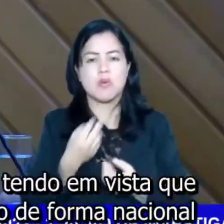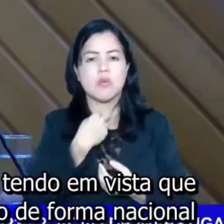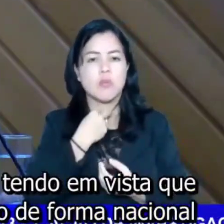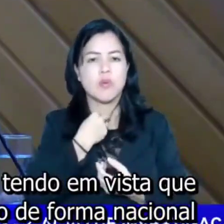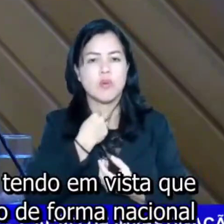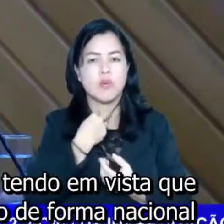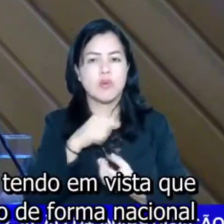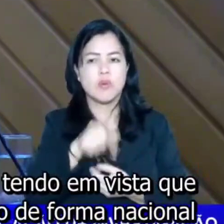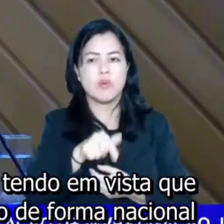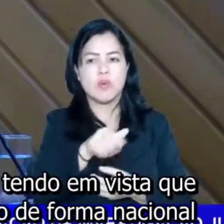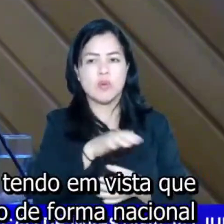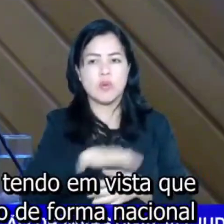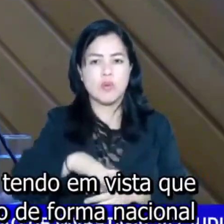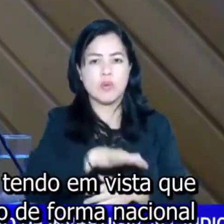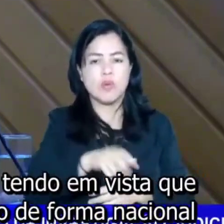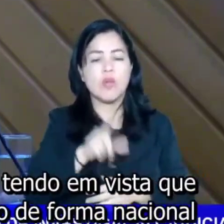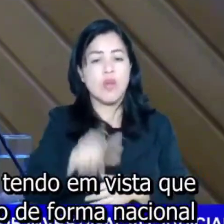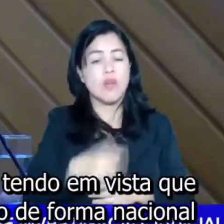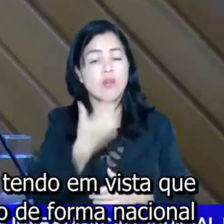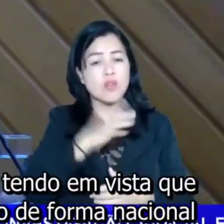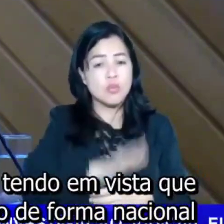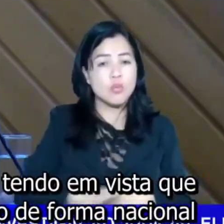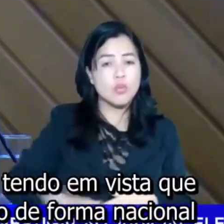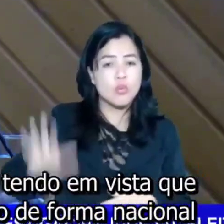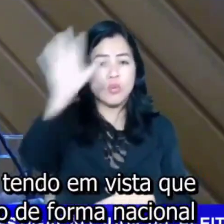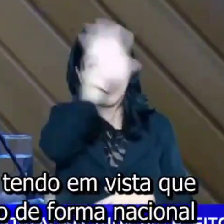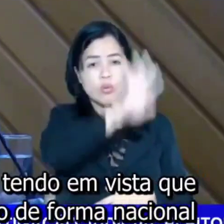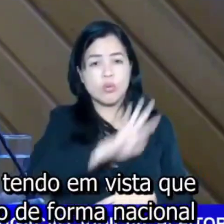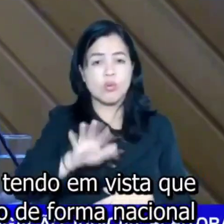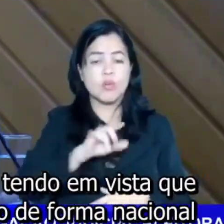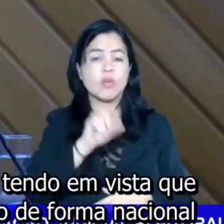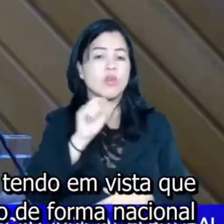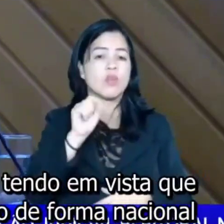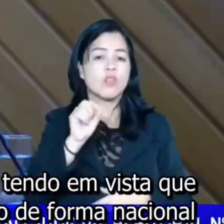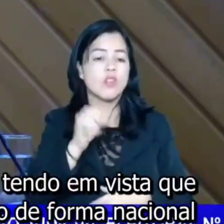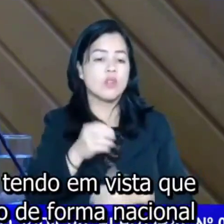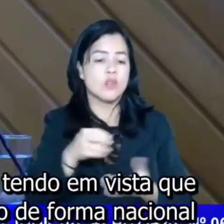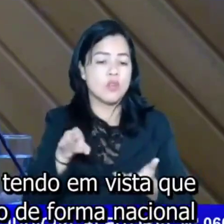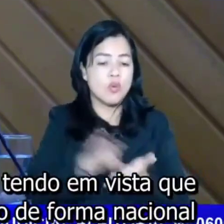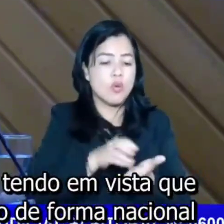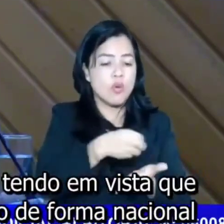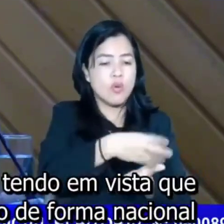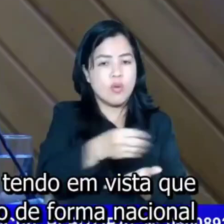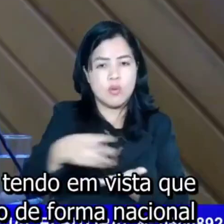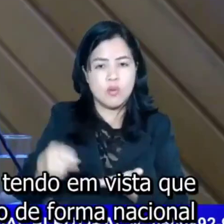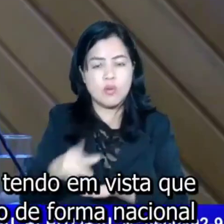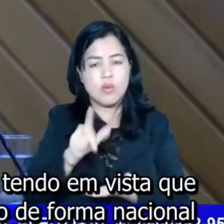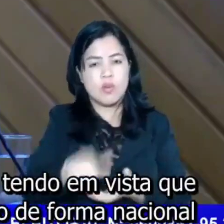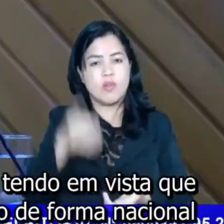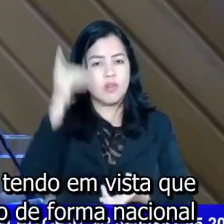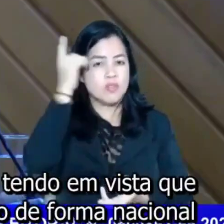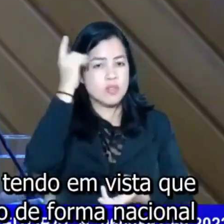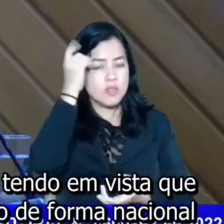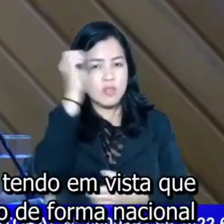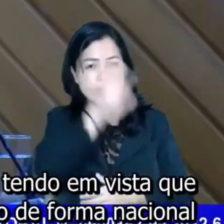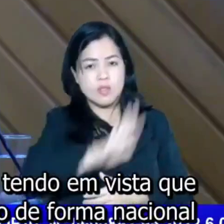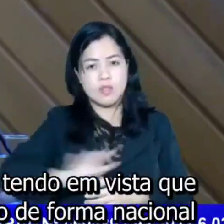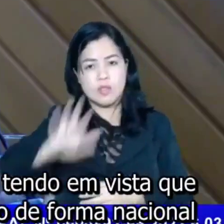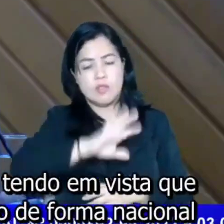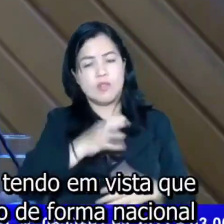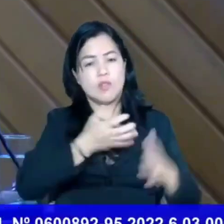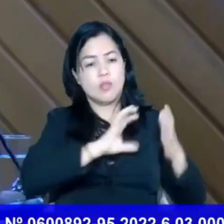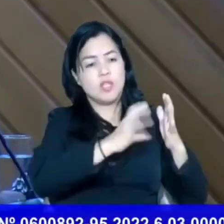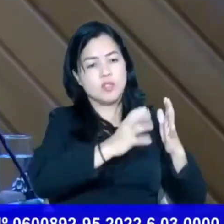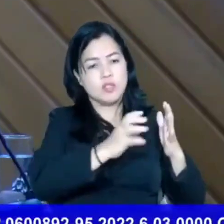uma matéria local, seria uma matéria nacional, tendo em vista que quem faz a distribuição é o Diretório Nacional, é o partido de